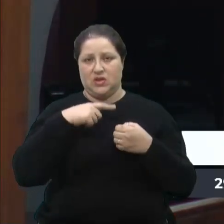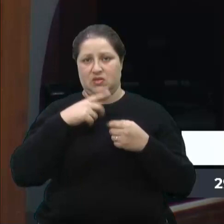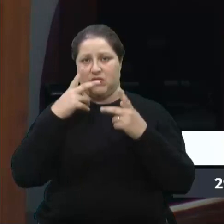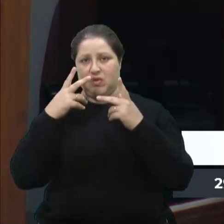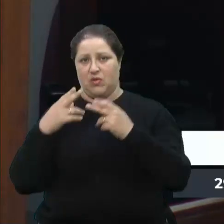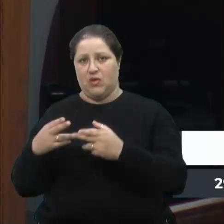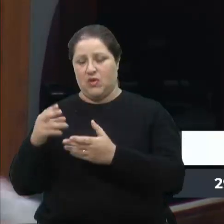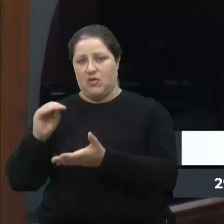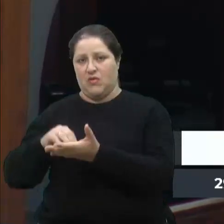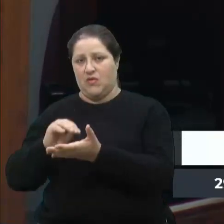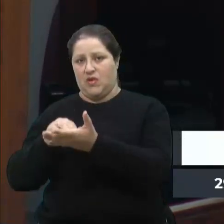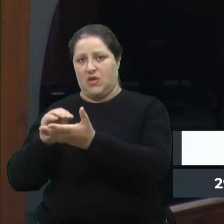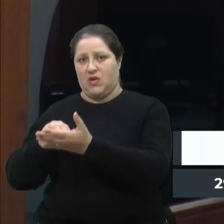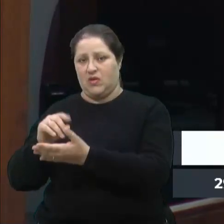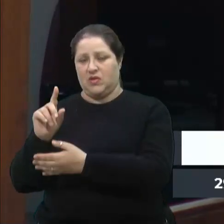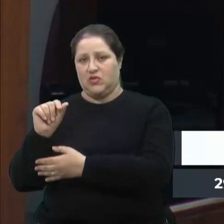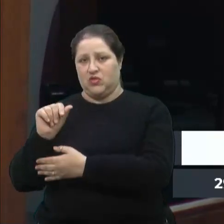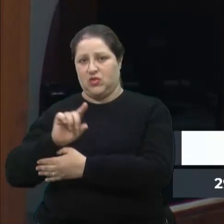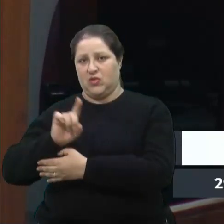causou num ano em Minas Gerais.